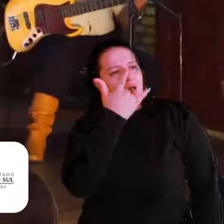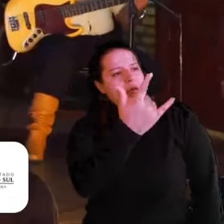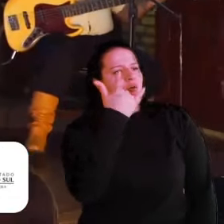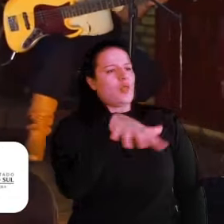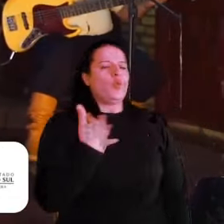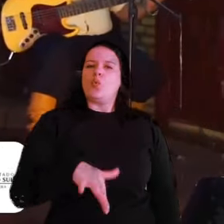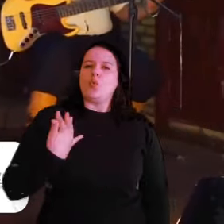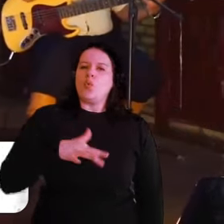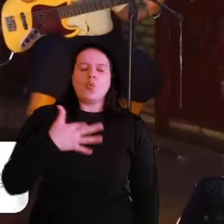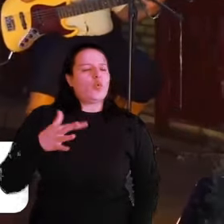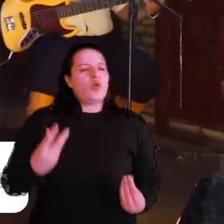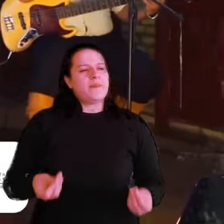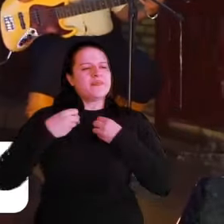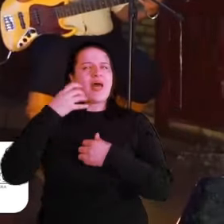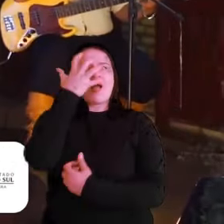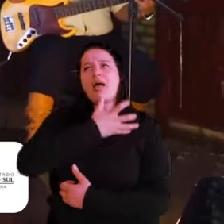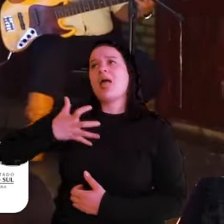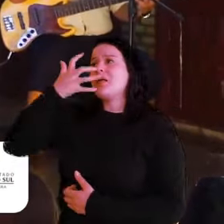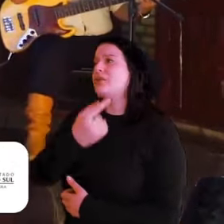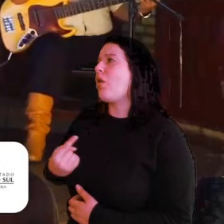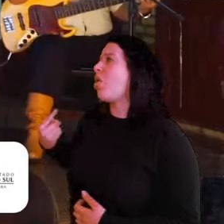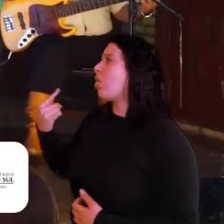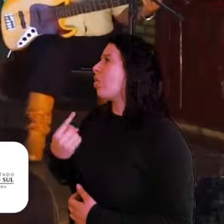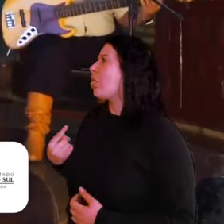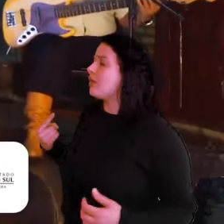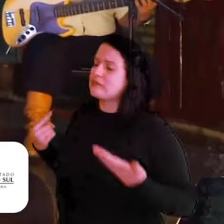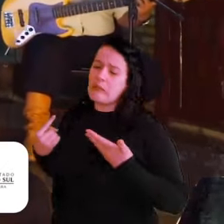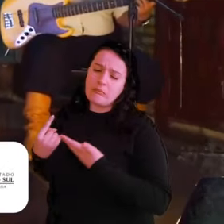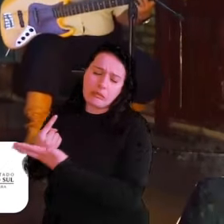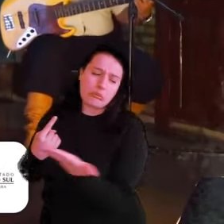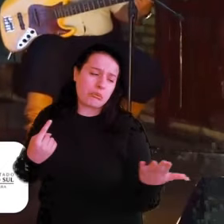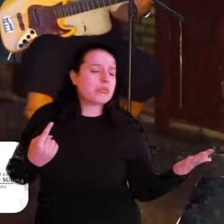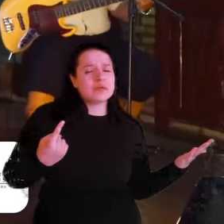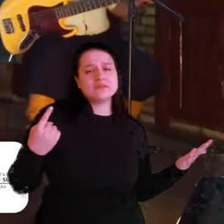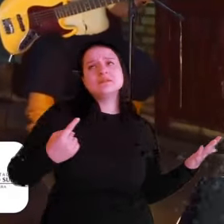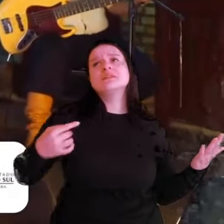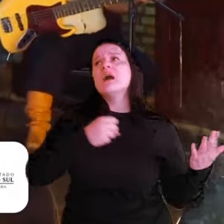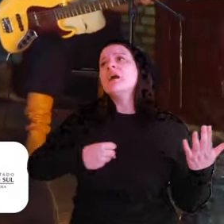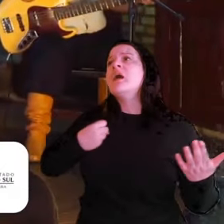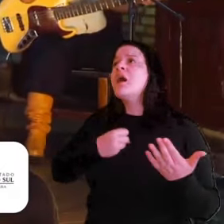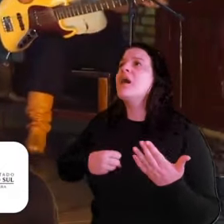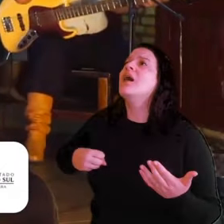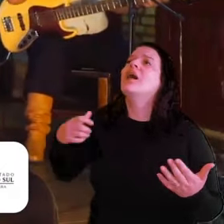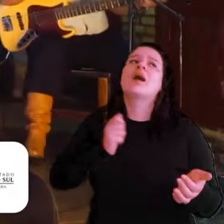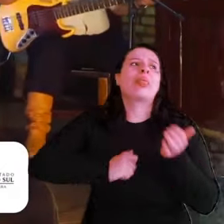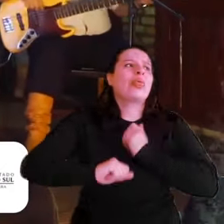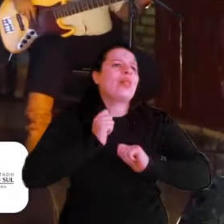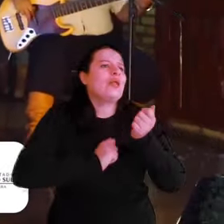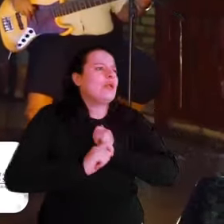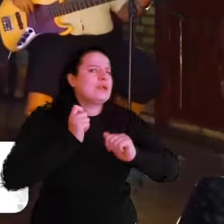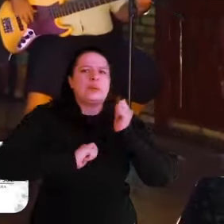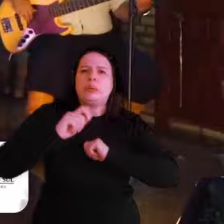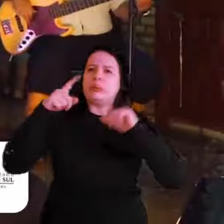Está apaixonado, mas a gente se sente sozinho mesmo estando com os amigos do lar. Não aguento